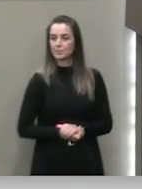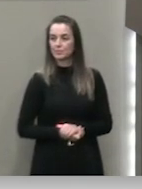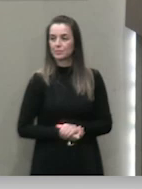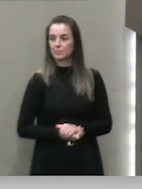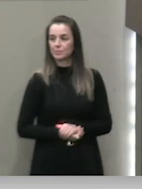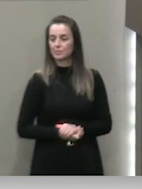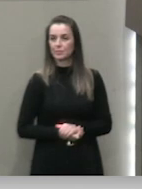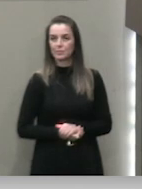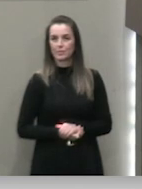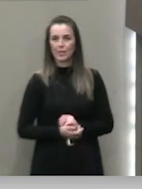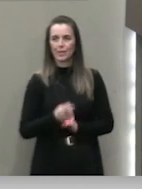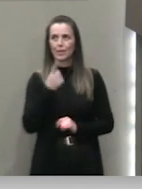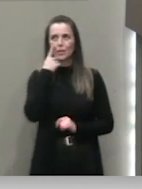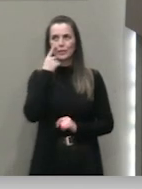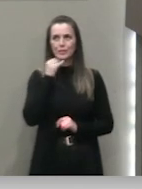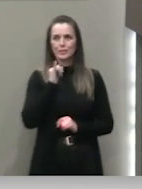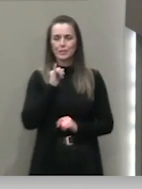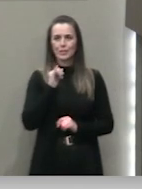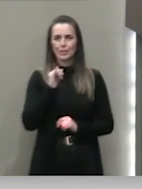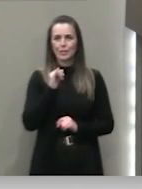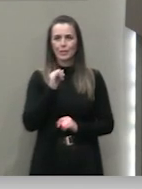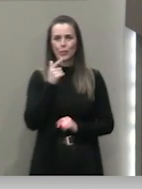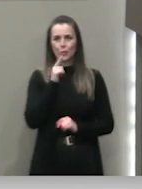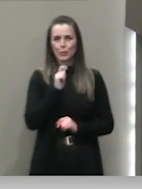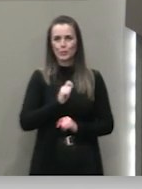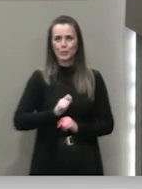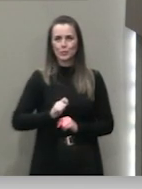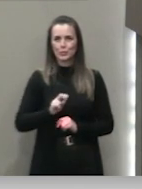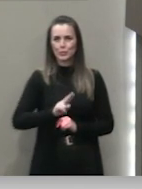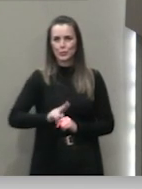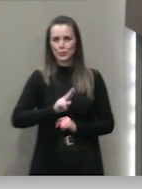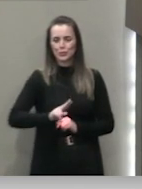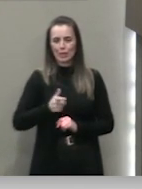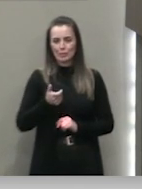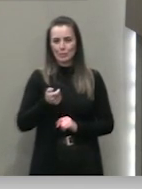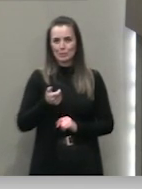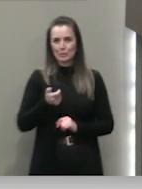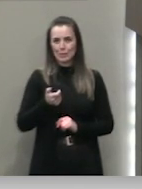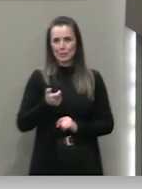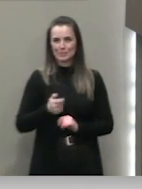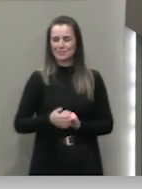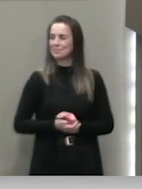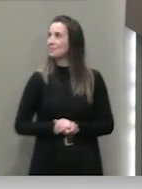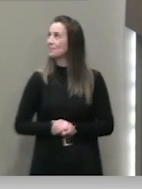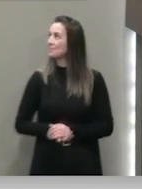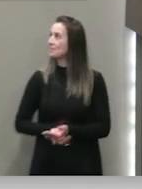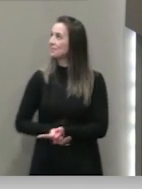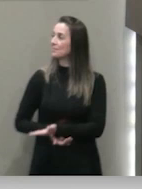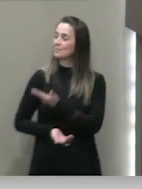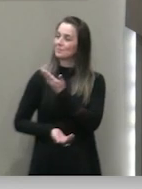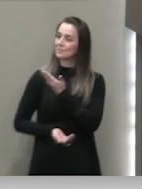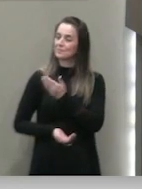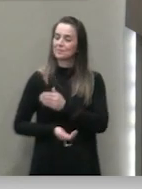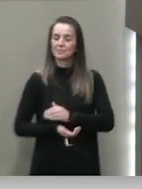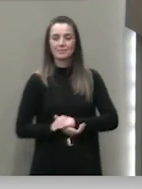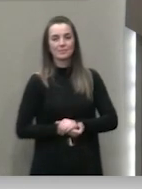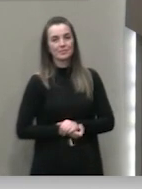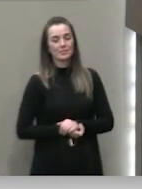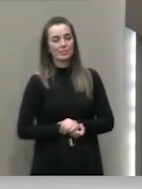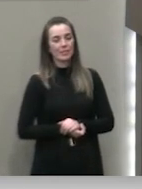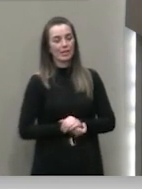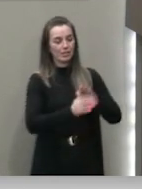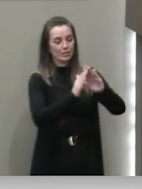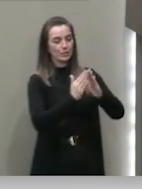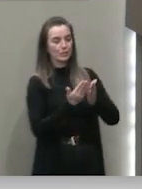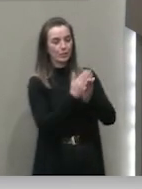Deixa eu ver se eu me entendo aqui com o aparelhinho. Dá certo. Do chão da escola pública para a Câmara de Vereadores.